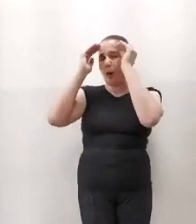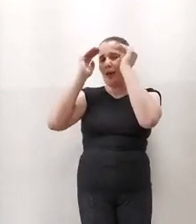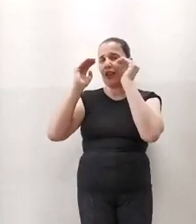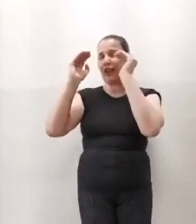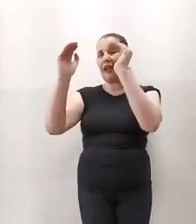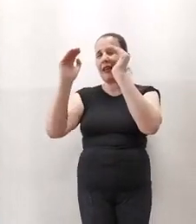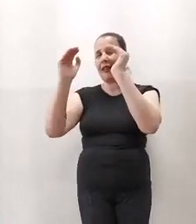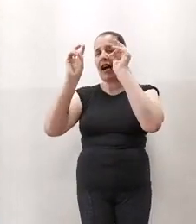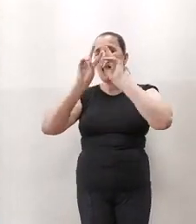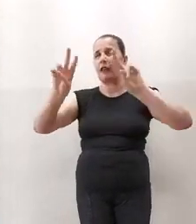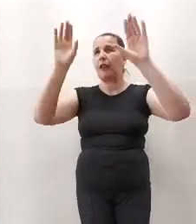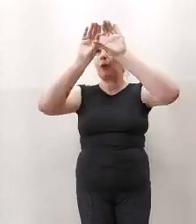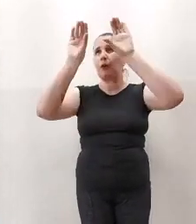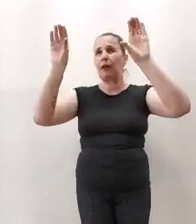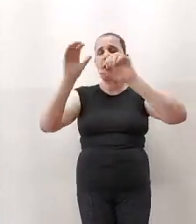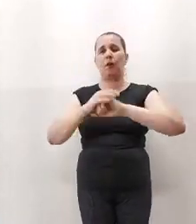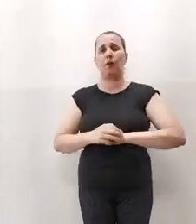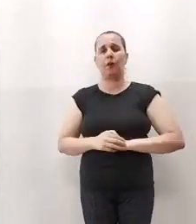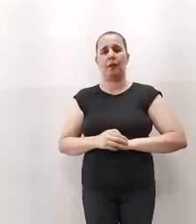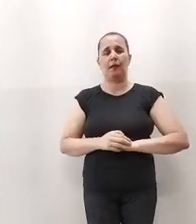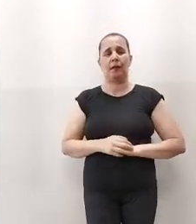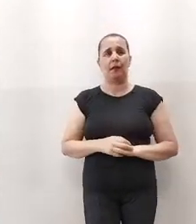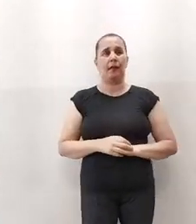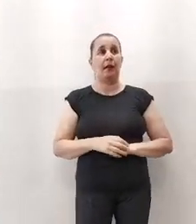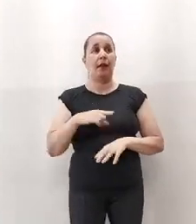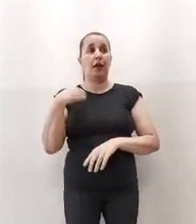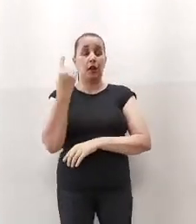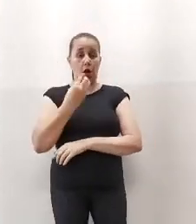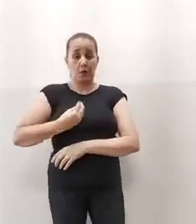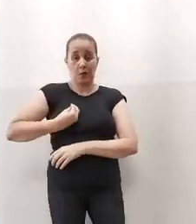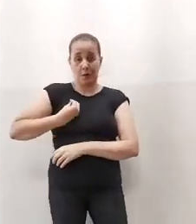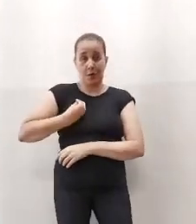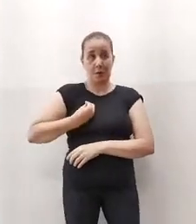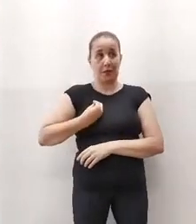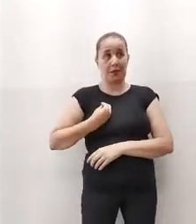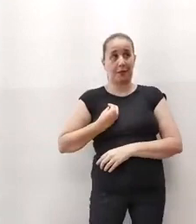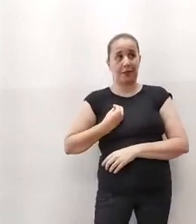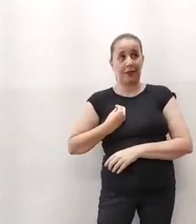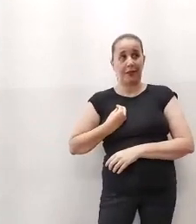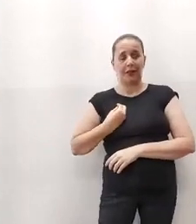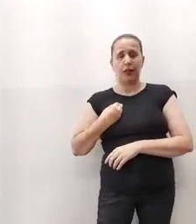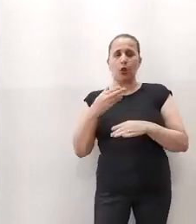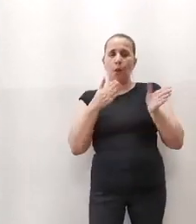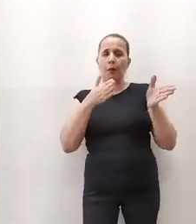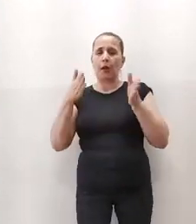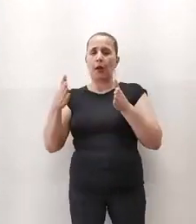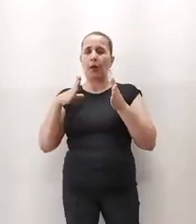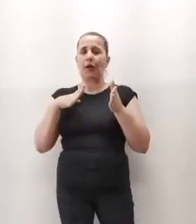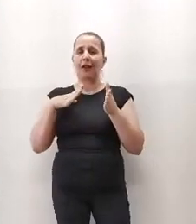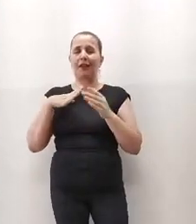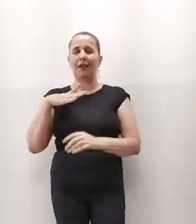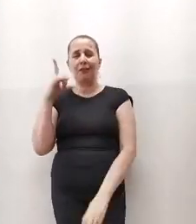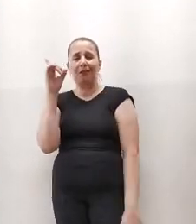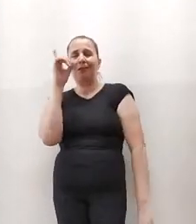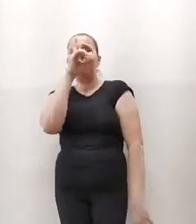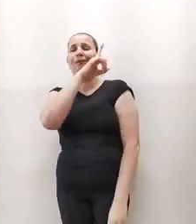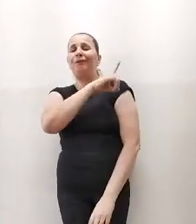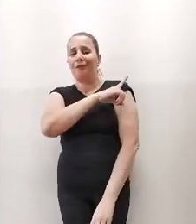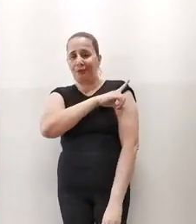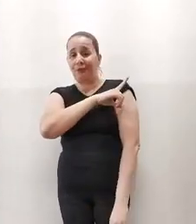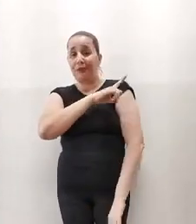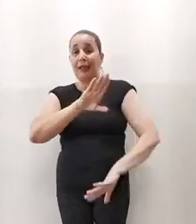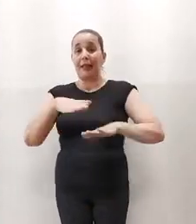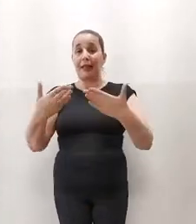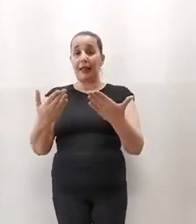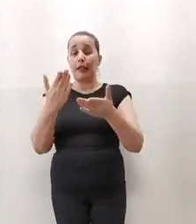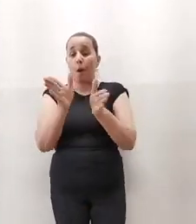à visão celestial. Irmãos, nós vivemos em tempos de superficialidade. E isso